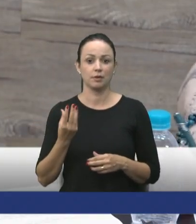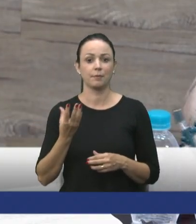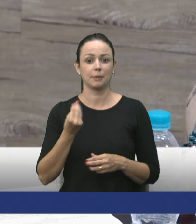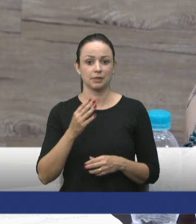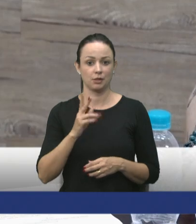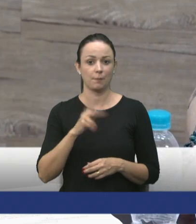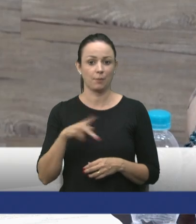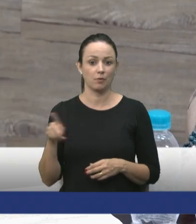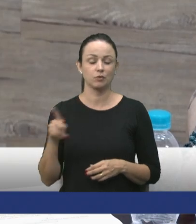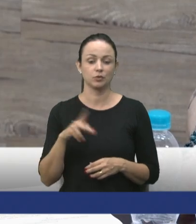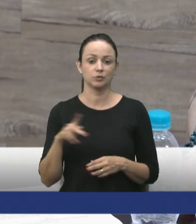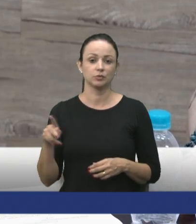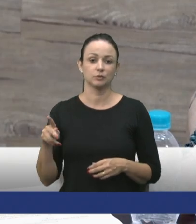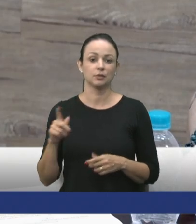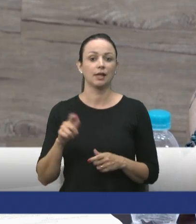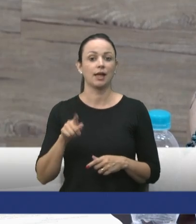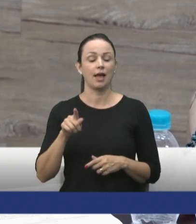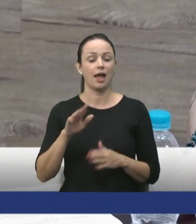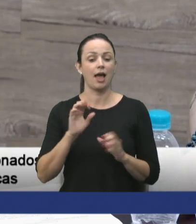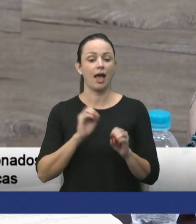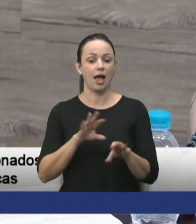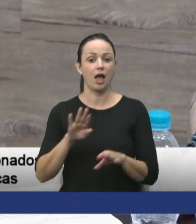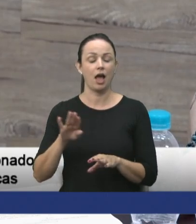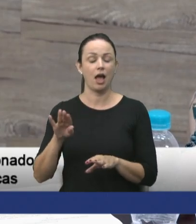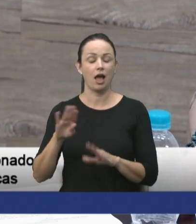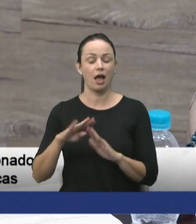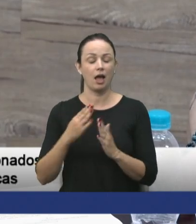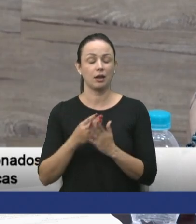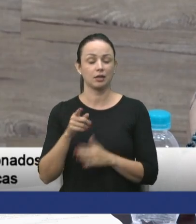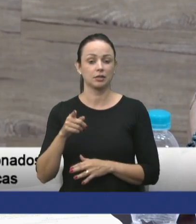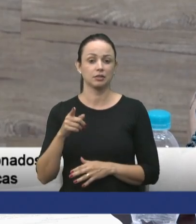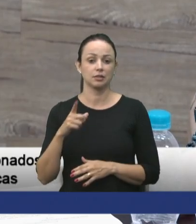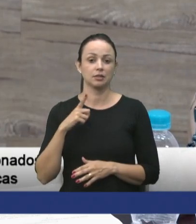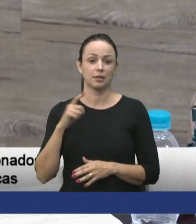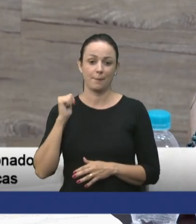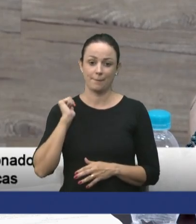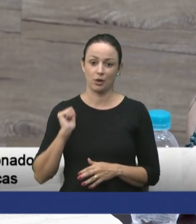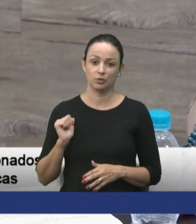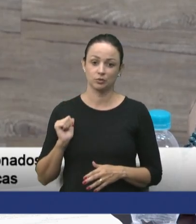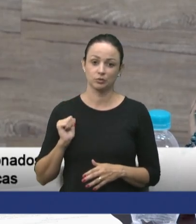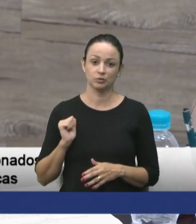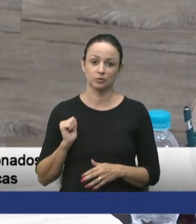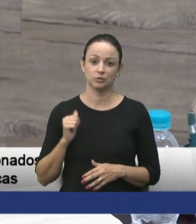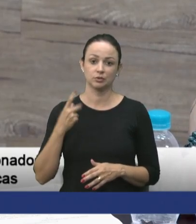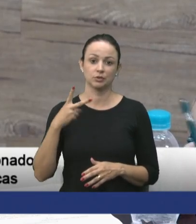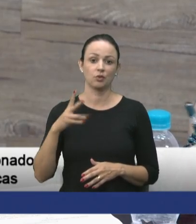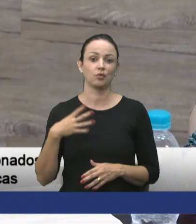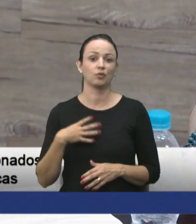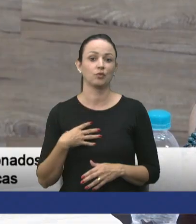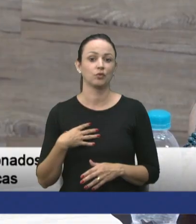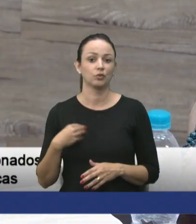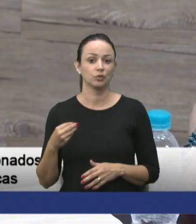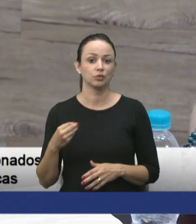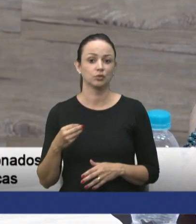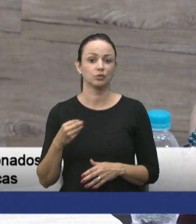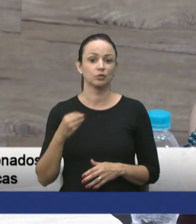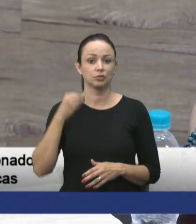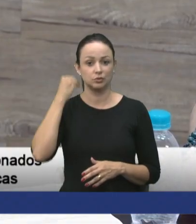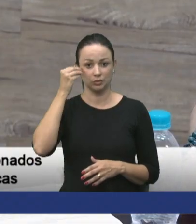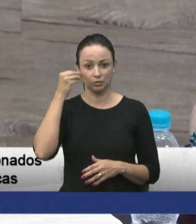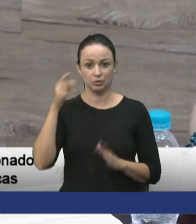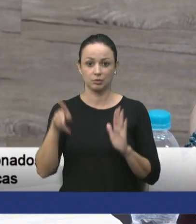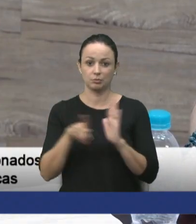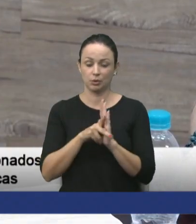professor, que por dar aula naquela unidade escolar, ganha bolsa para o seu filho. Falo por experiência